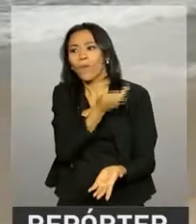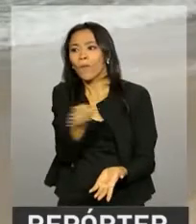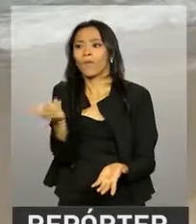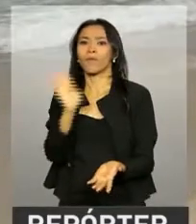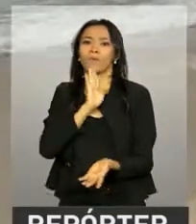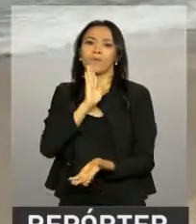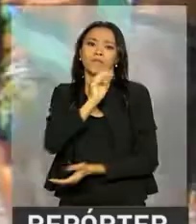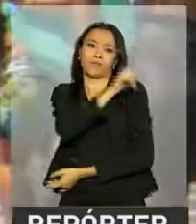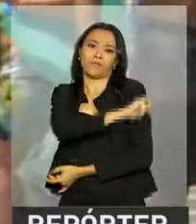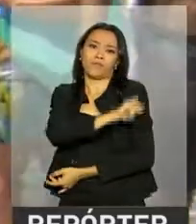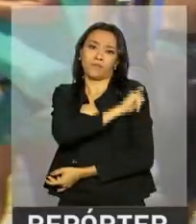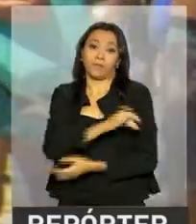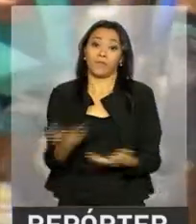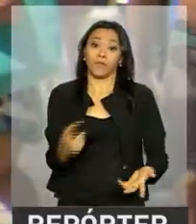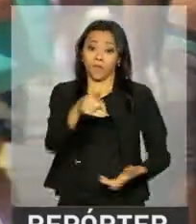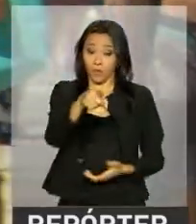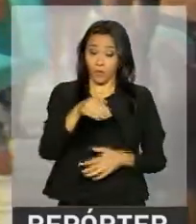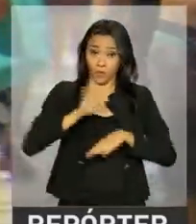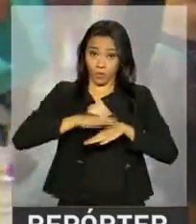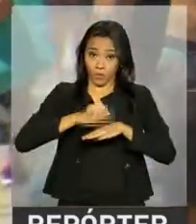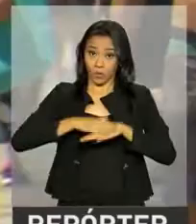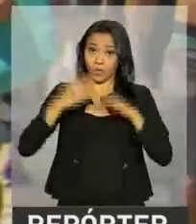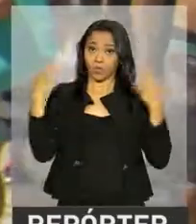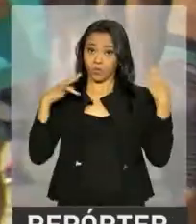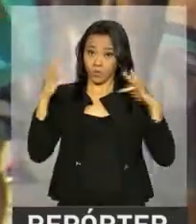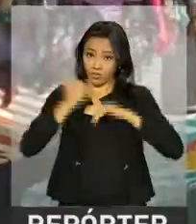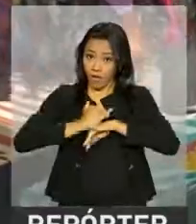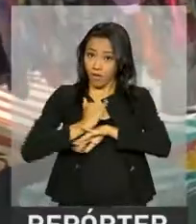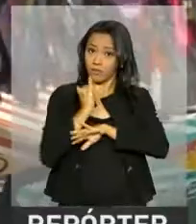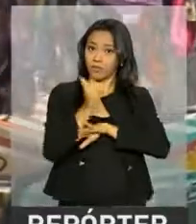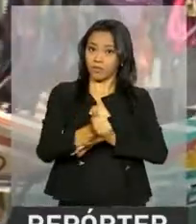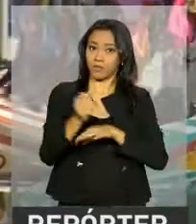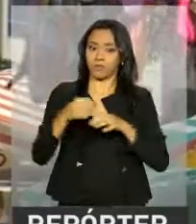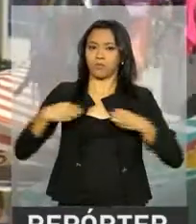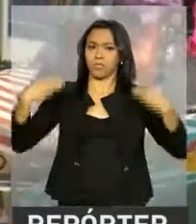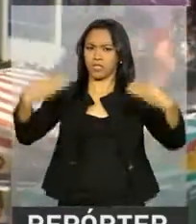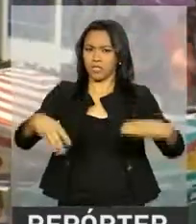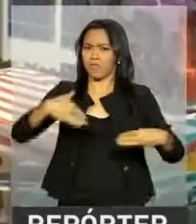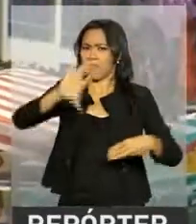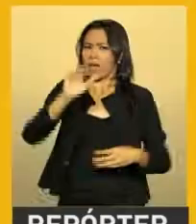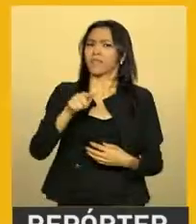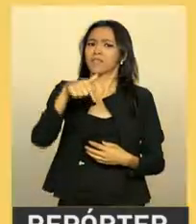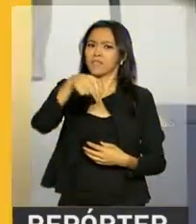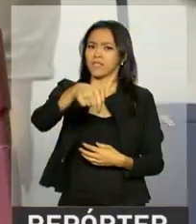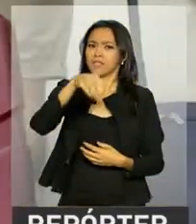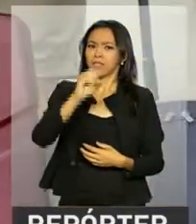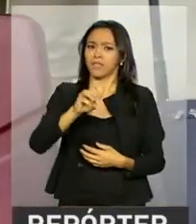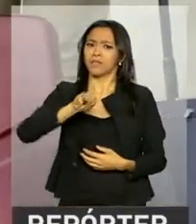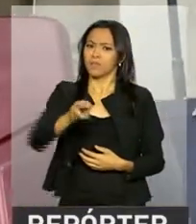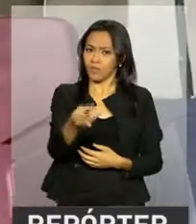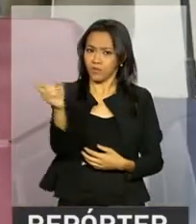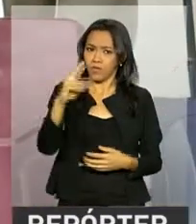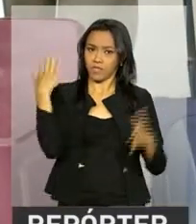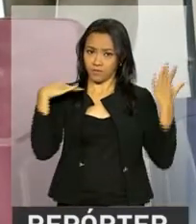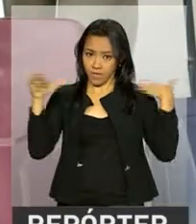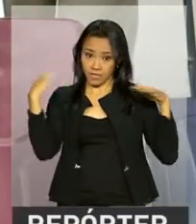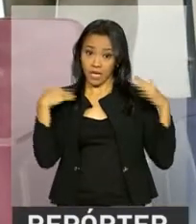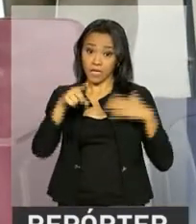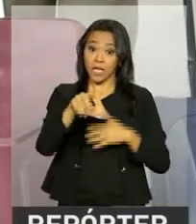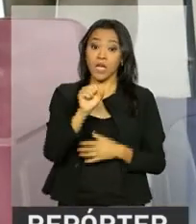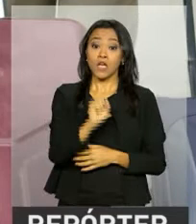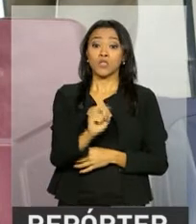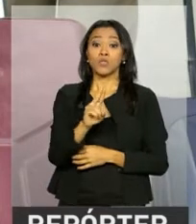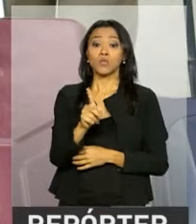ministério do turismo mais de 73 milhões de viagens devem ser realizadas dentro do país a região sudeste é